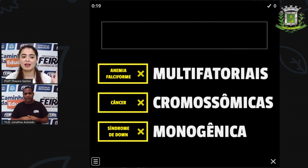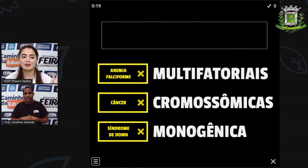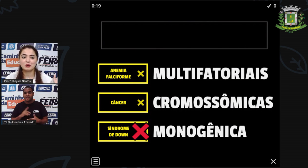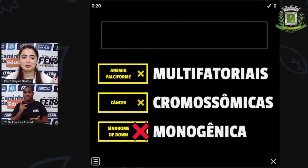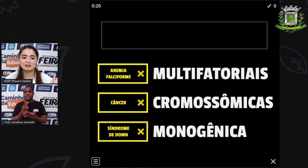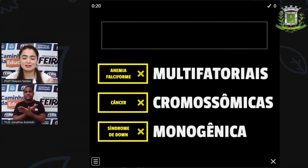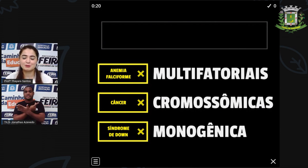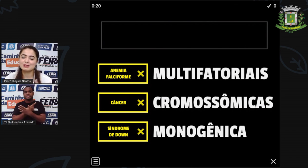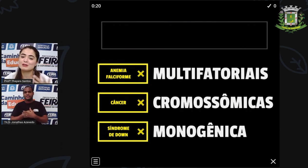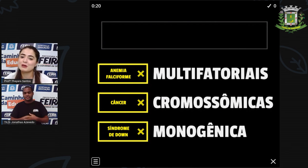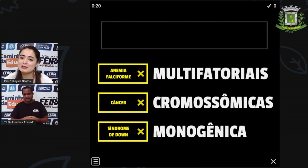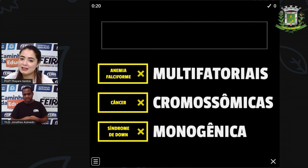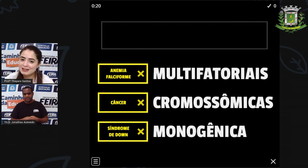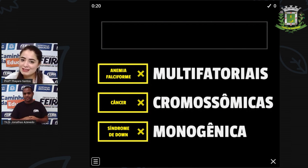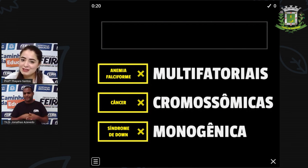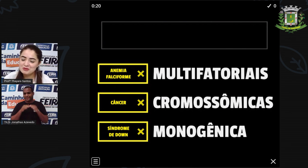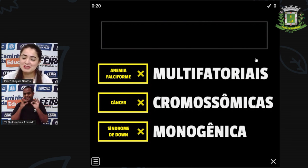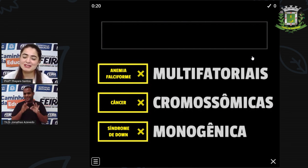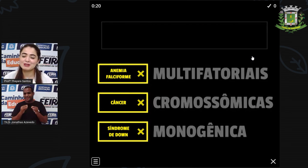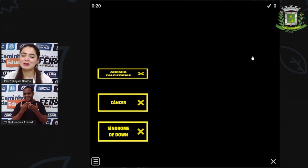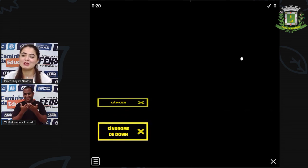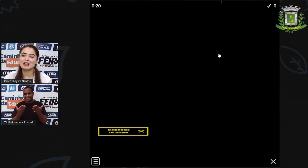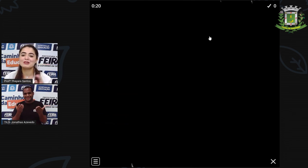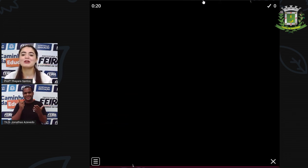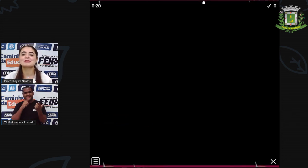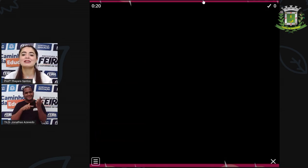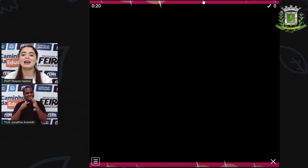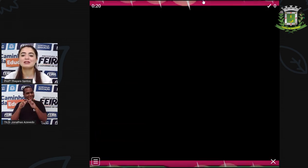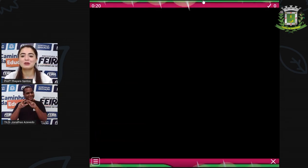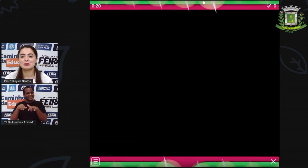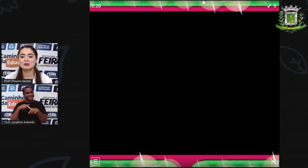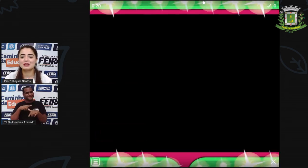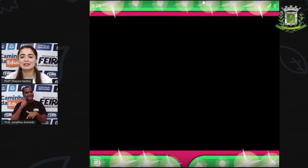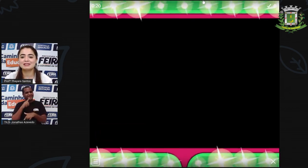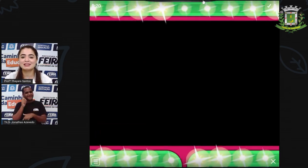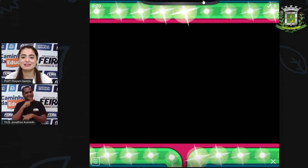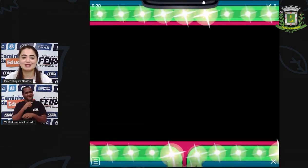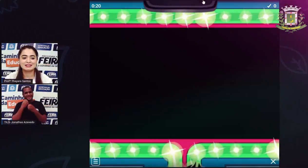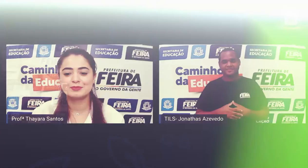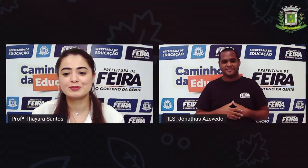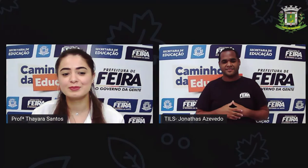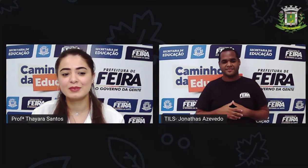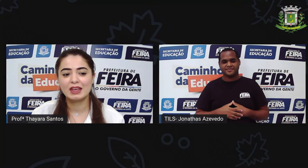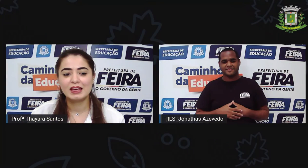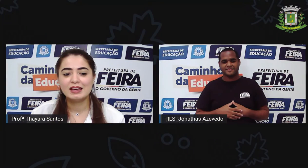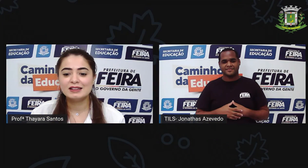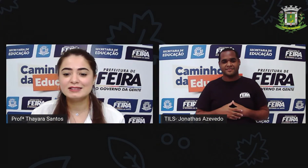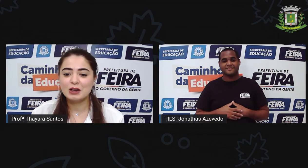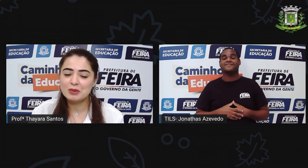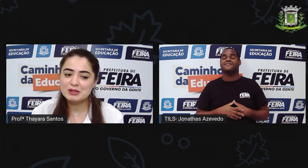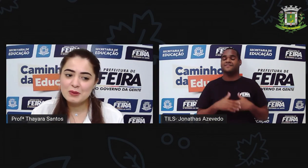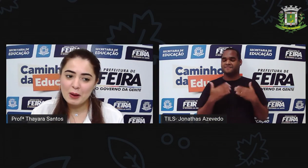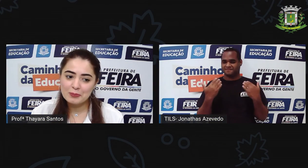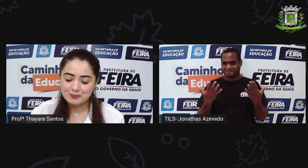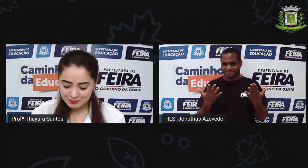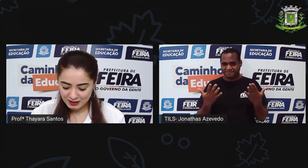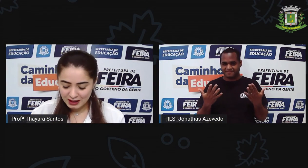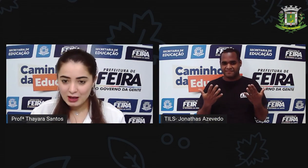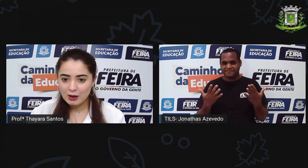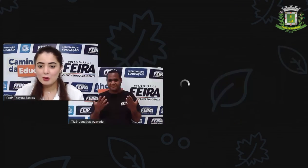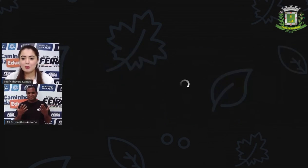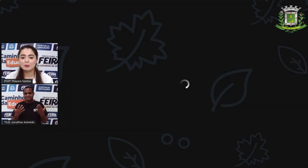Errei todas, mas eu tenho certeza que vocês aí do outro lado vão acertar tudo, né gente? Então, pessoal,